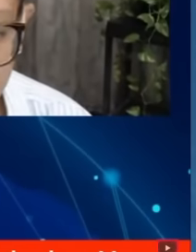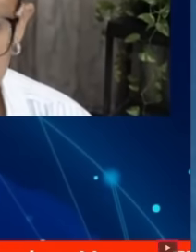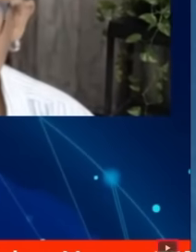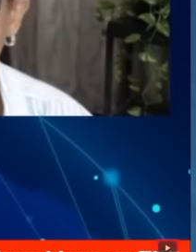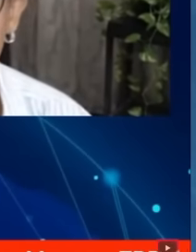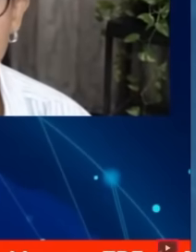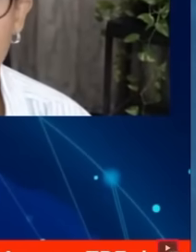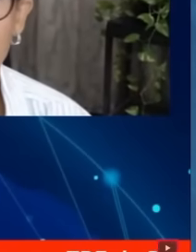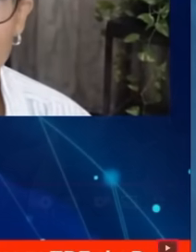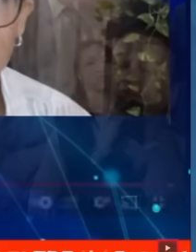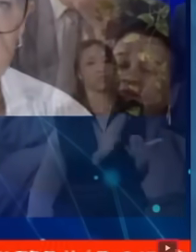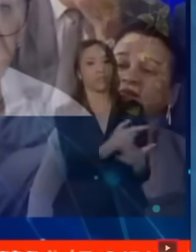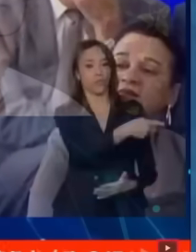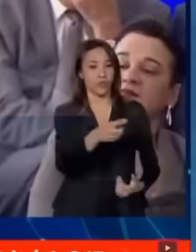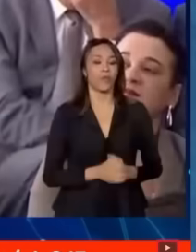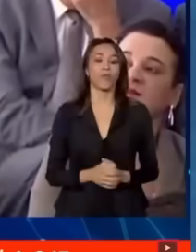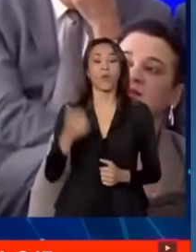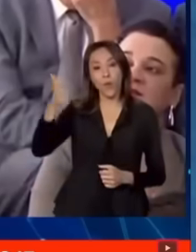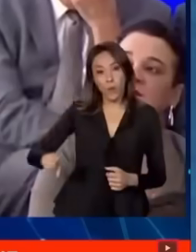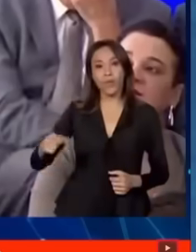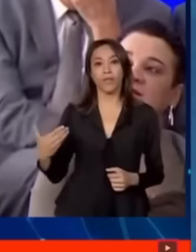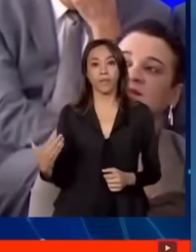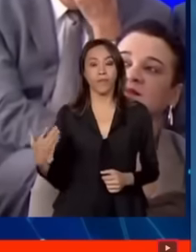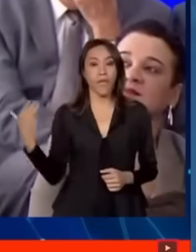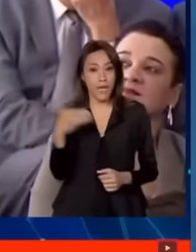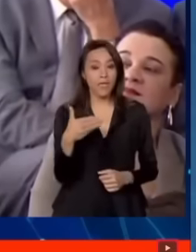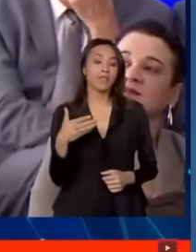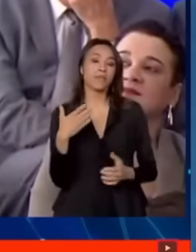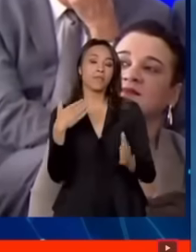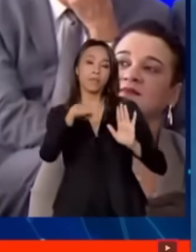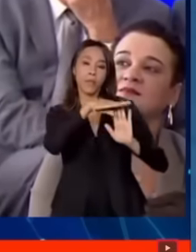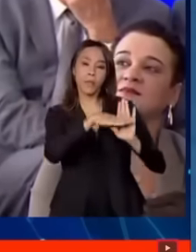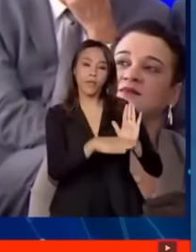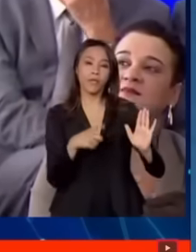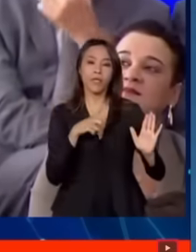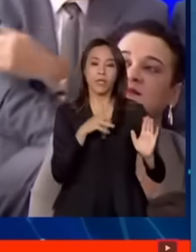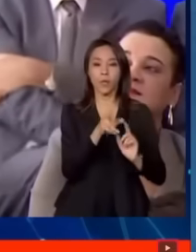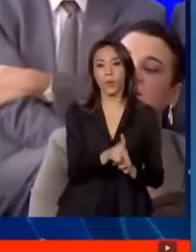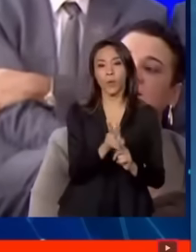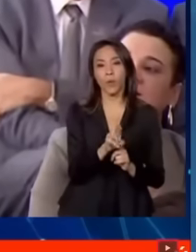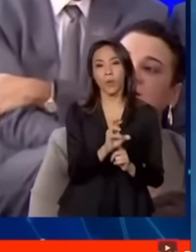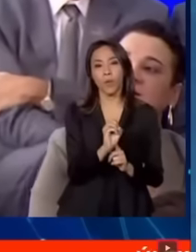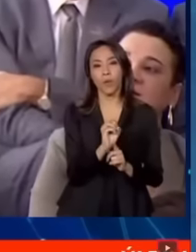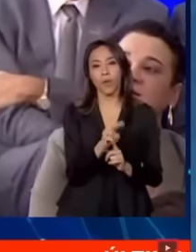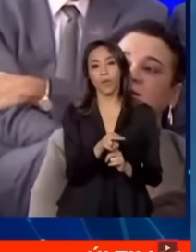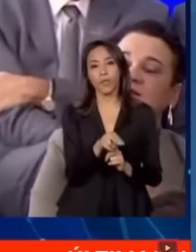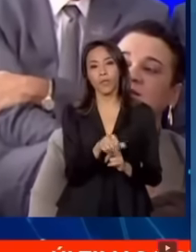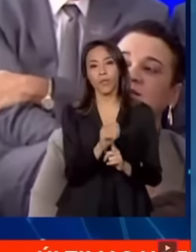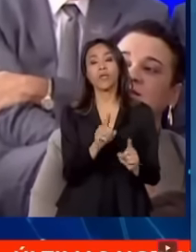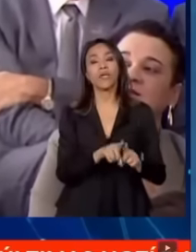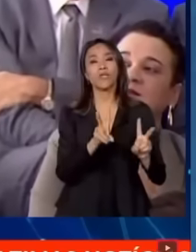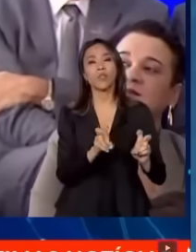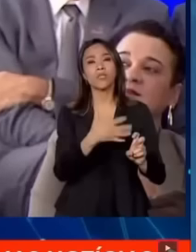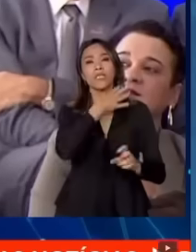presidente Lula neste programa lançado hoje. Vamos. Uma parte desse programa, sobretudo que envolve o Proname, que envolve a dívida de pequenos e